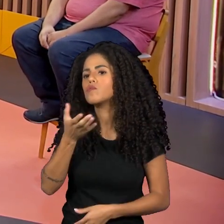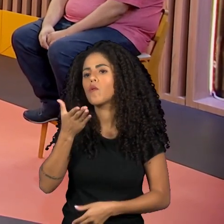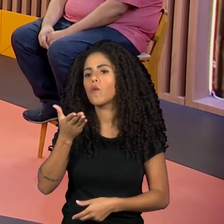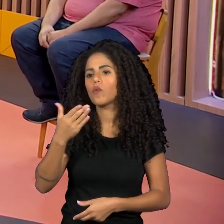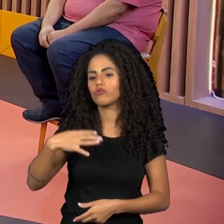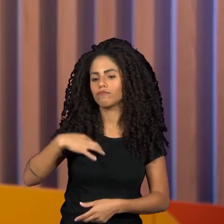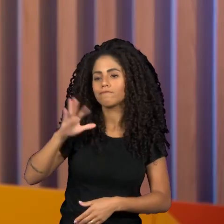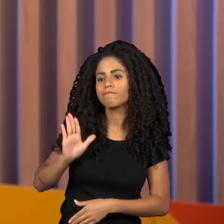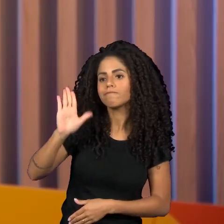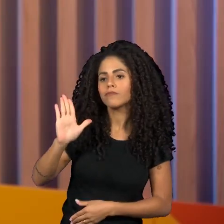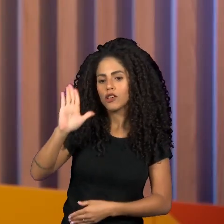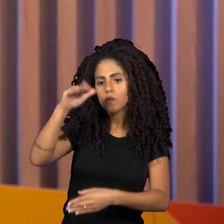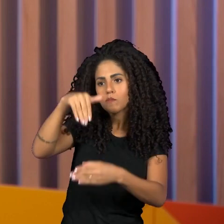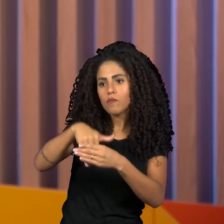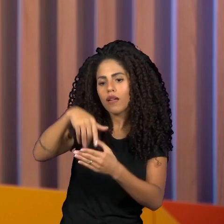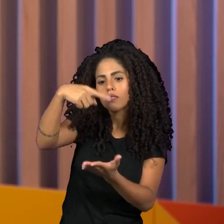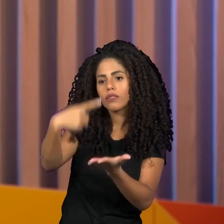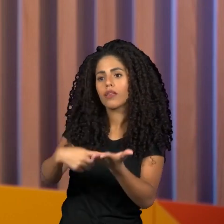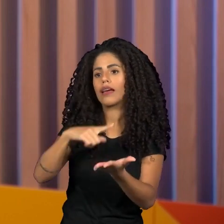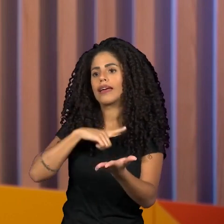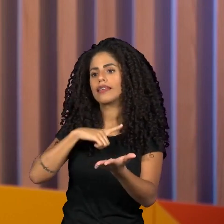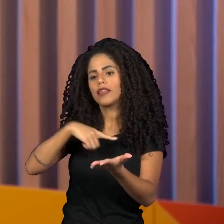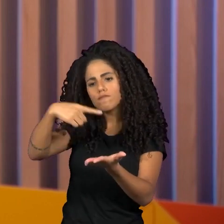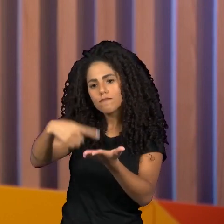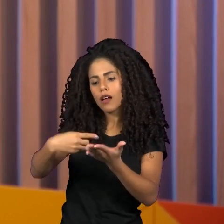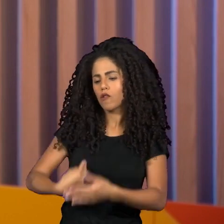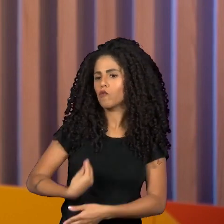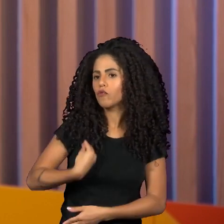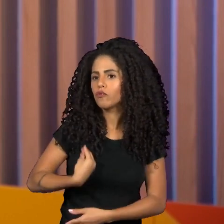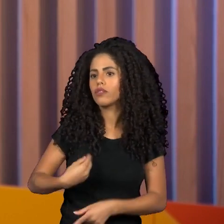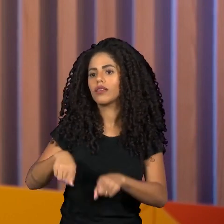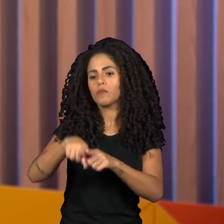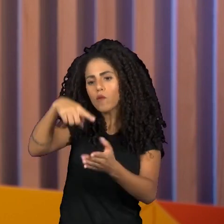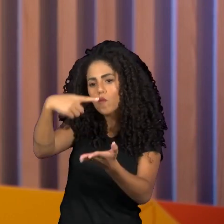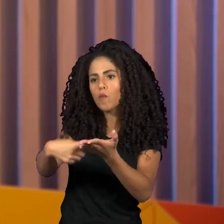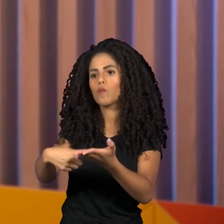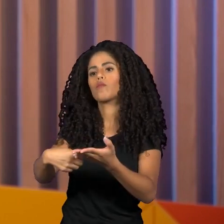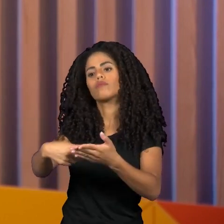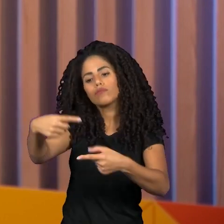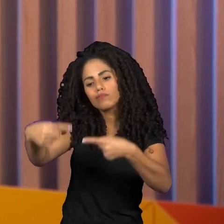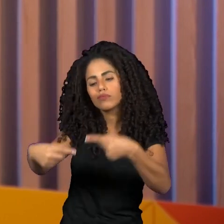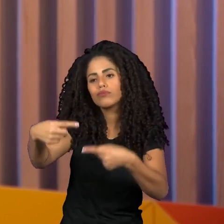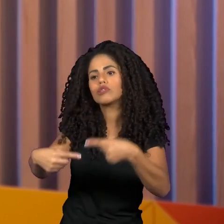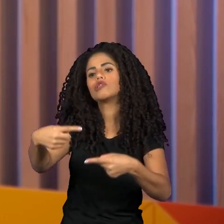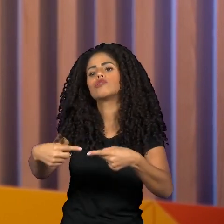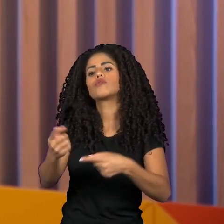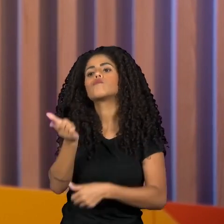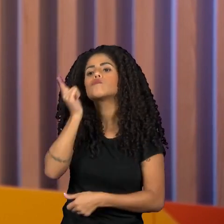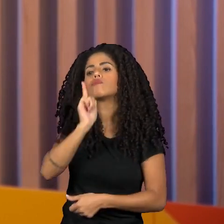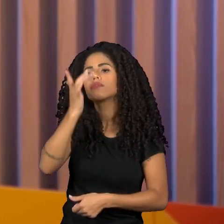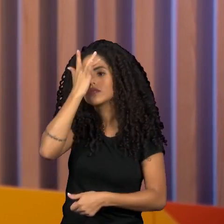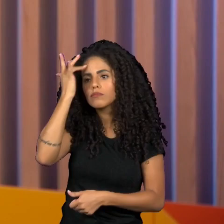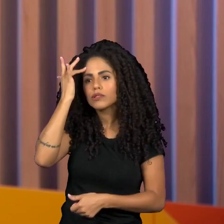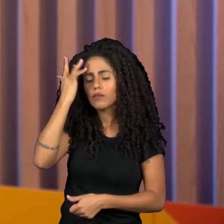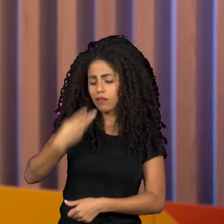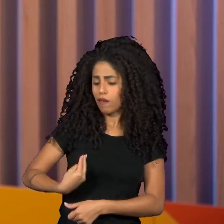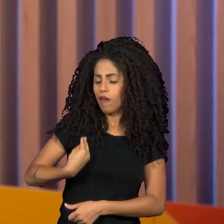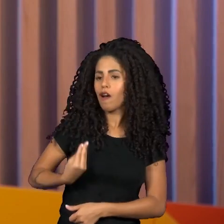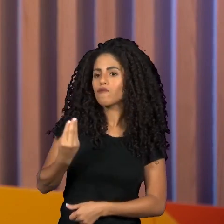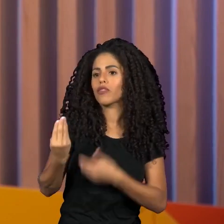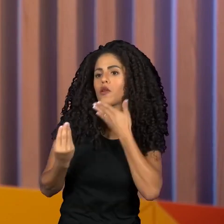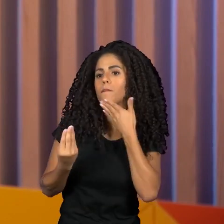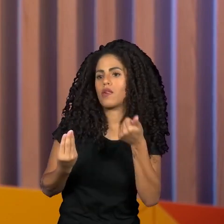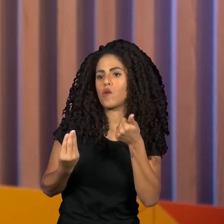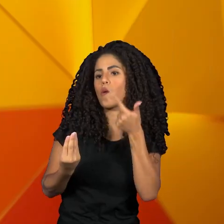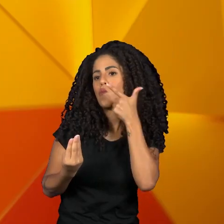candidaturas tem aí um compromisso com a vida, com políticas de vida, né, para garantir que as pessoas tenham vidas melhores em seus